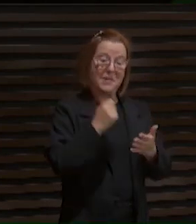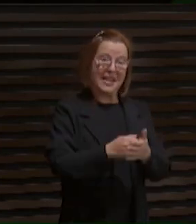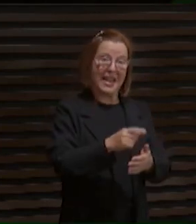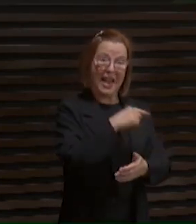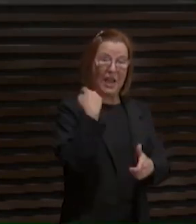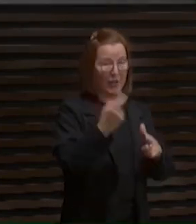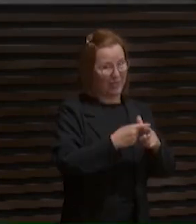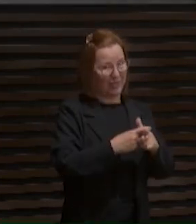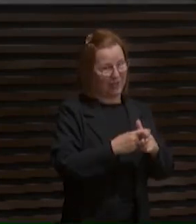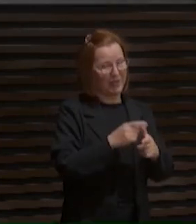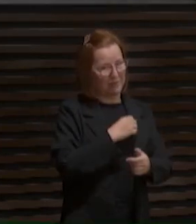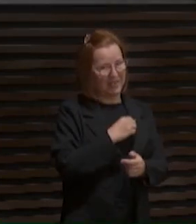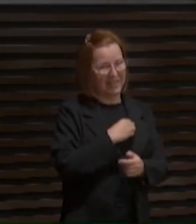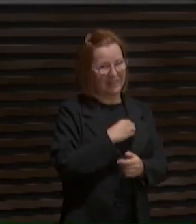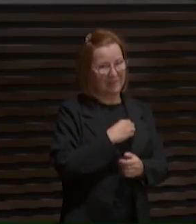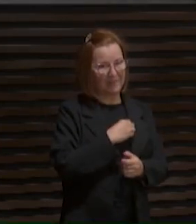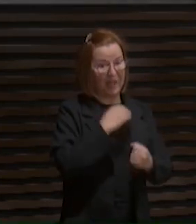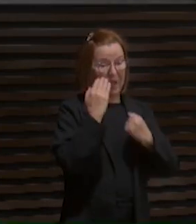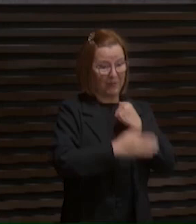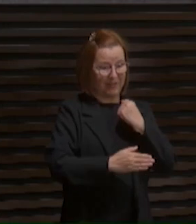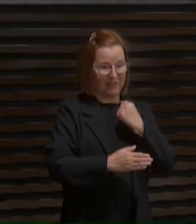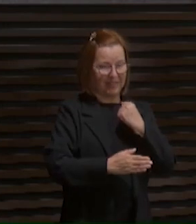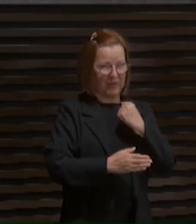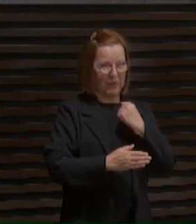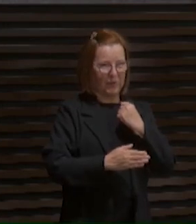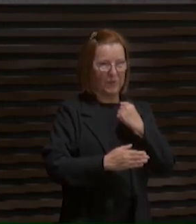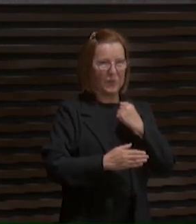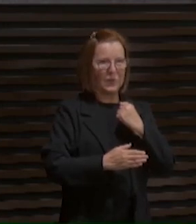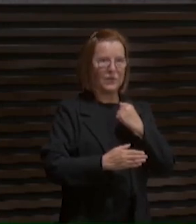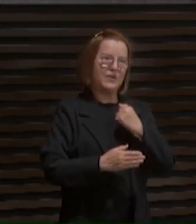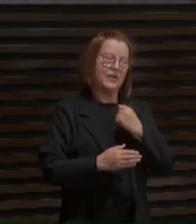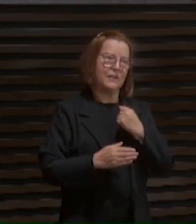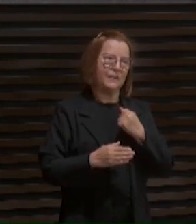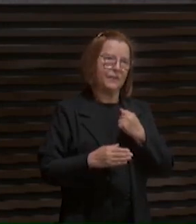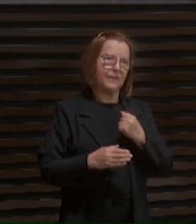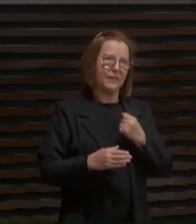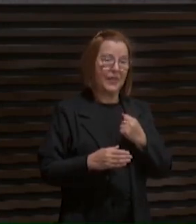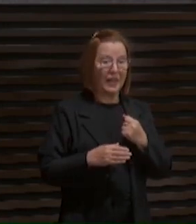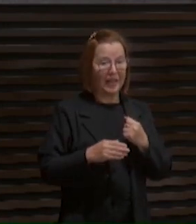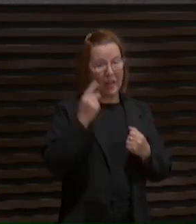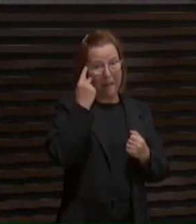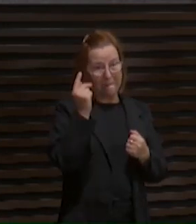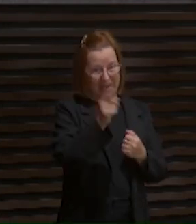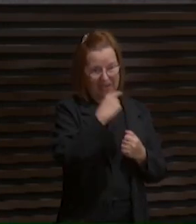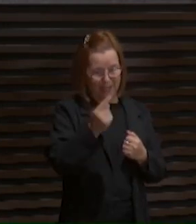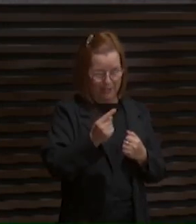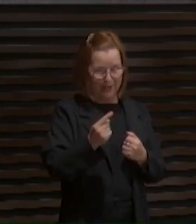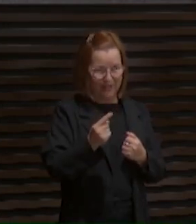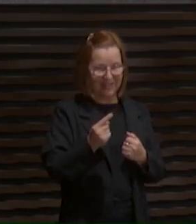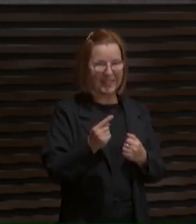A condenação que já está decretada aconteceu em Cristo. Ele sofreu a